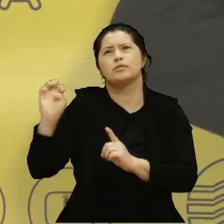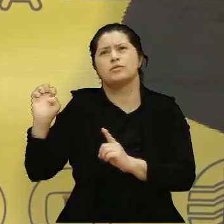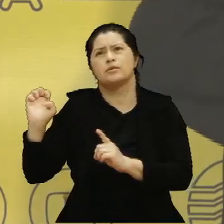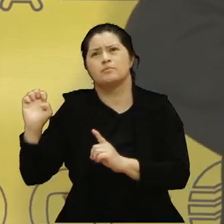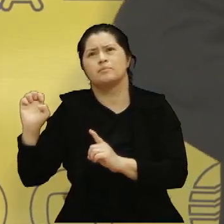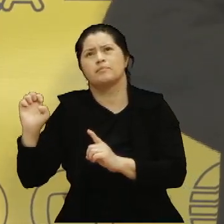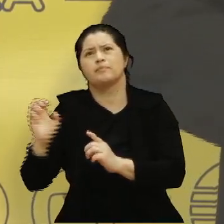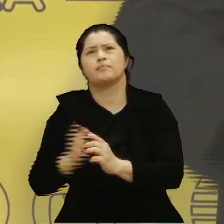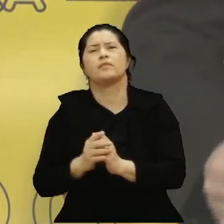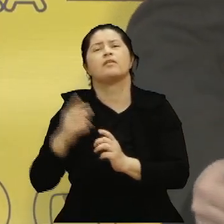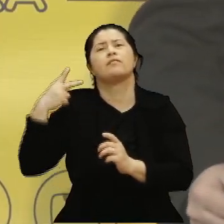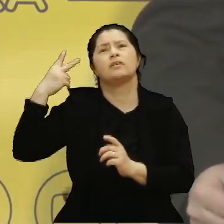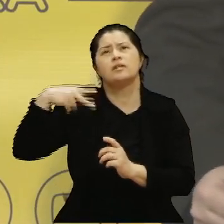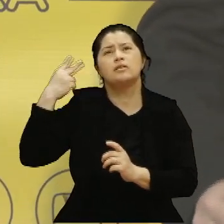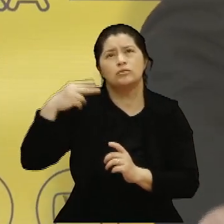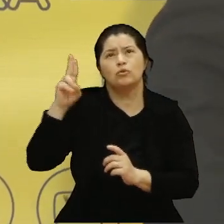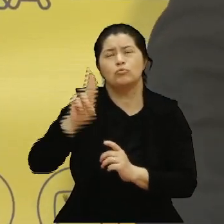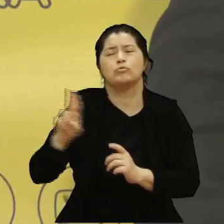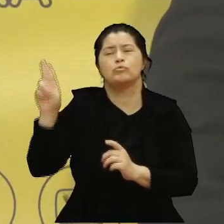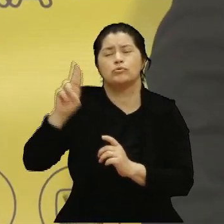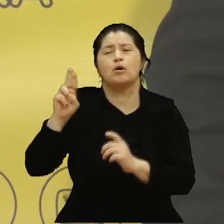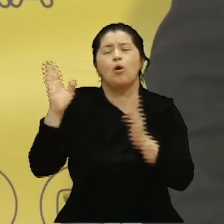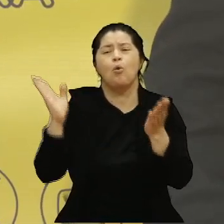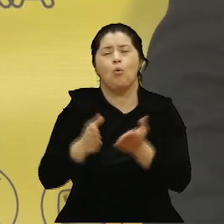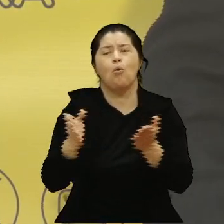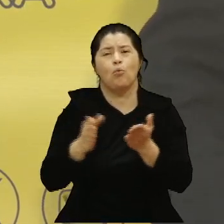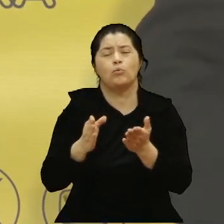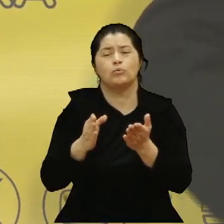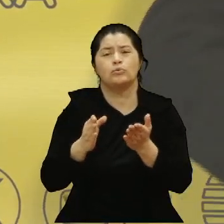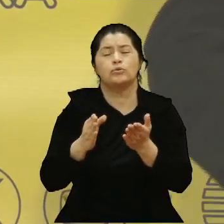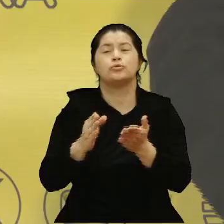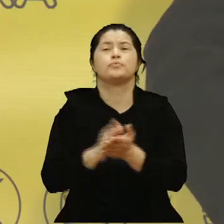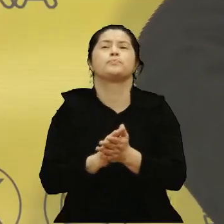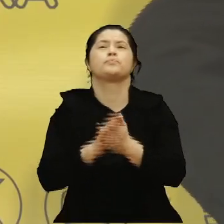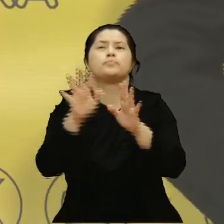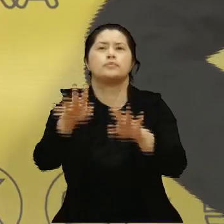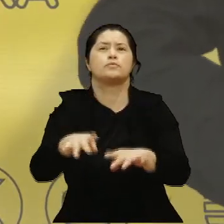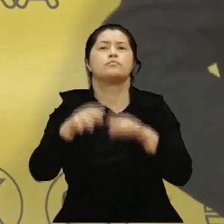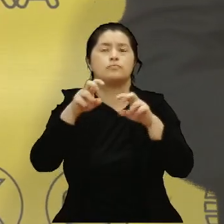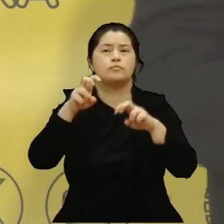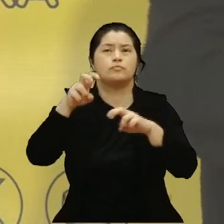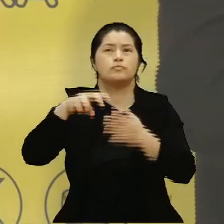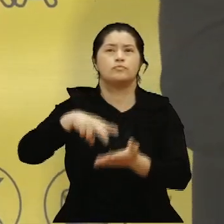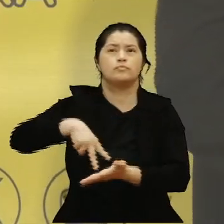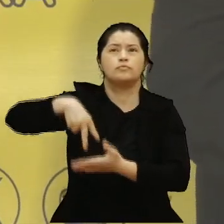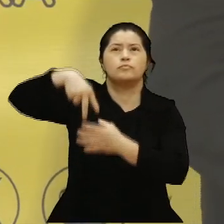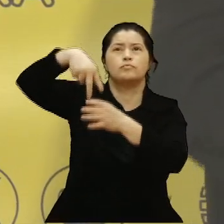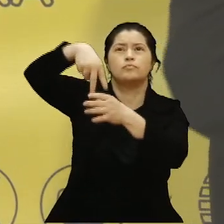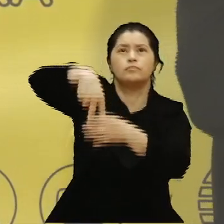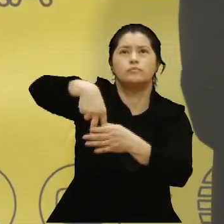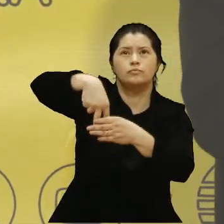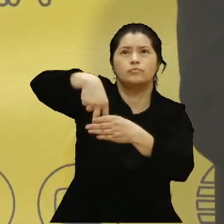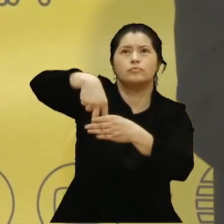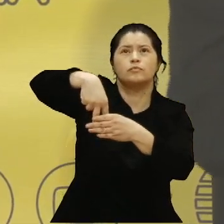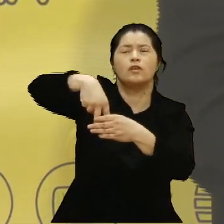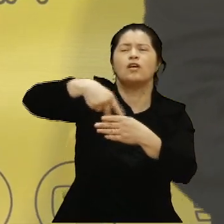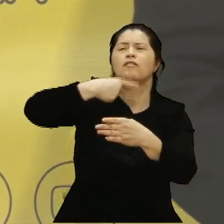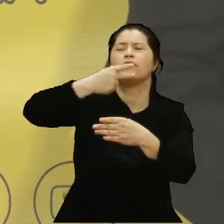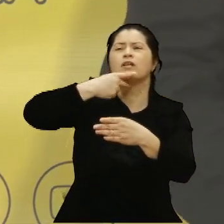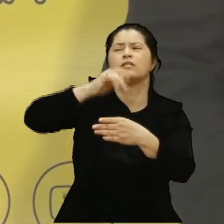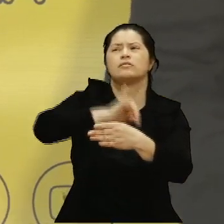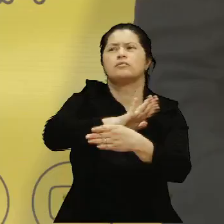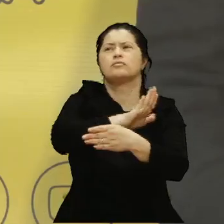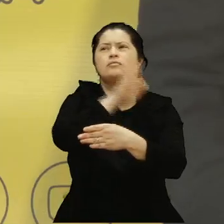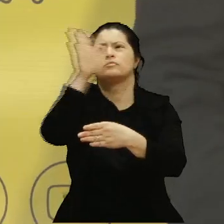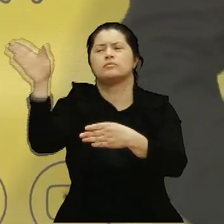a vereadora que usou o espaço hoje do Grande Expediente na tribuna, falando sobre a sua viagem, até o